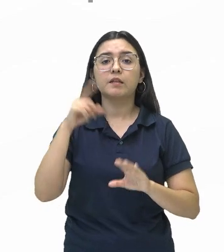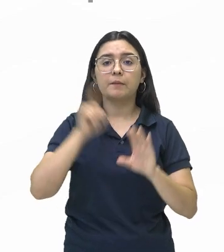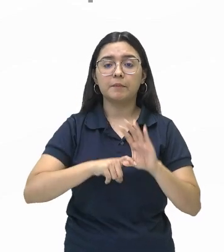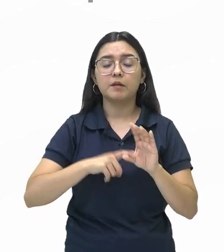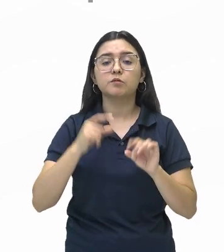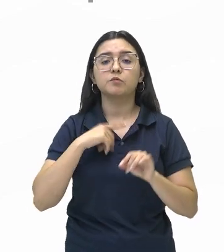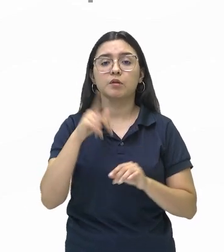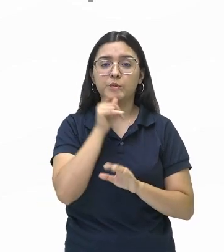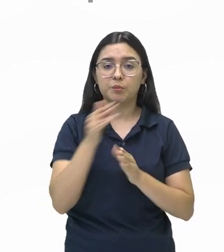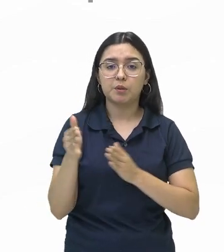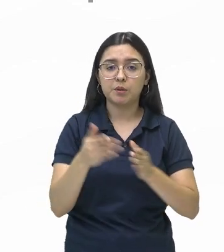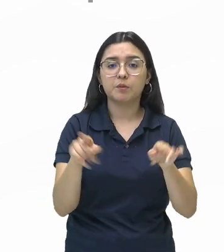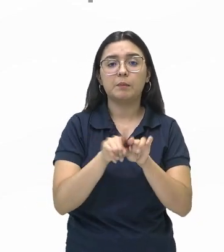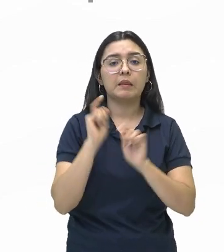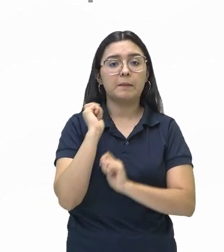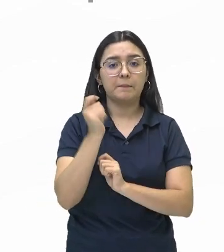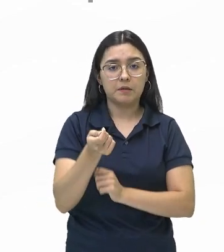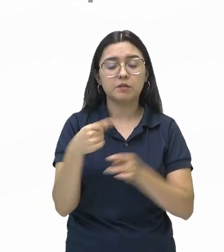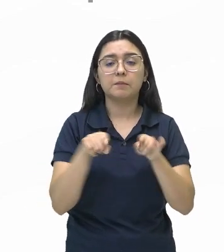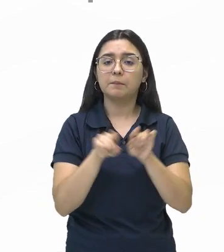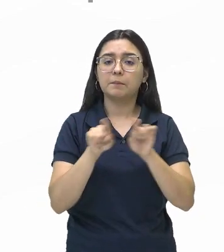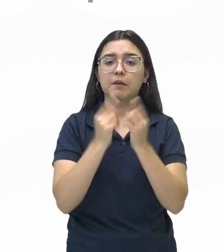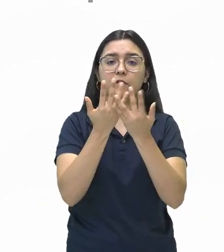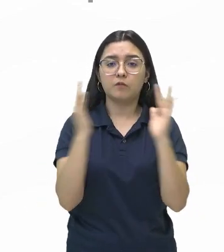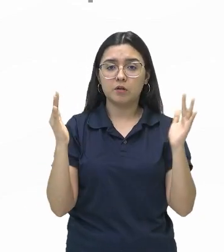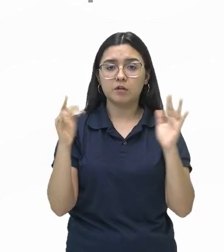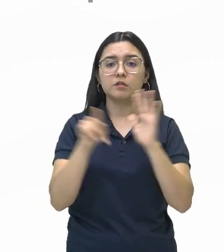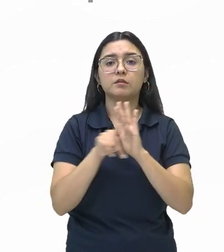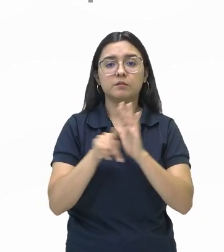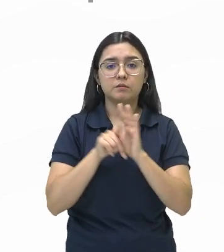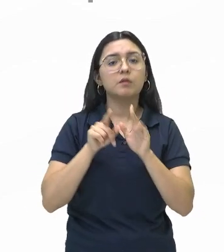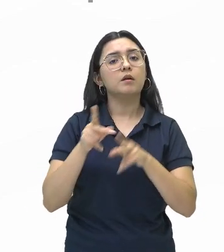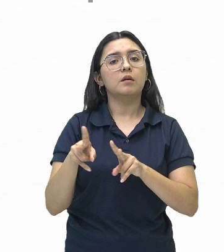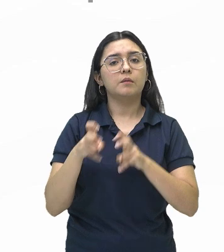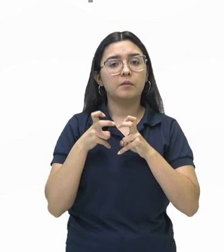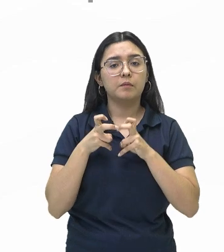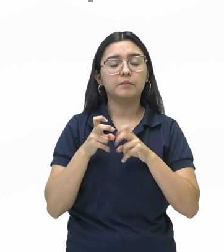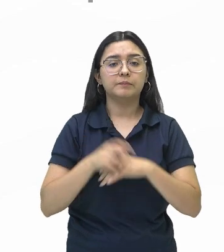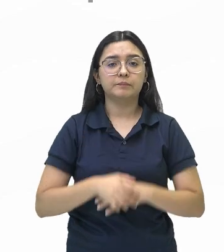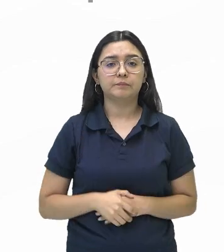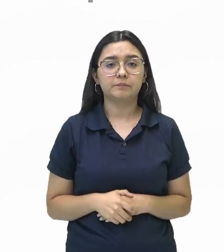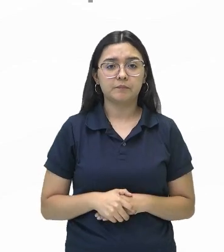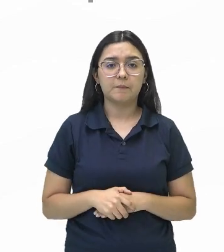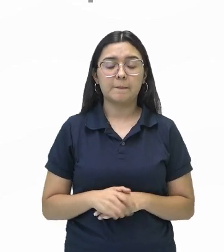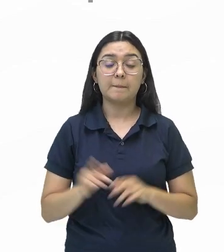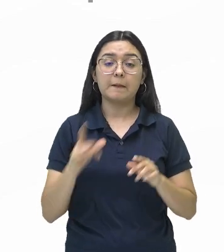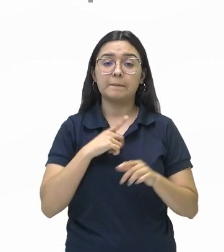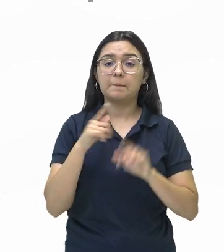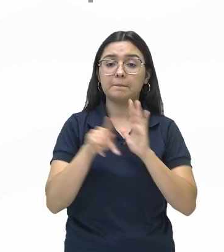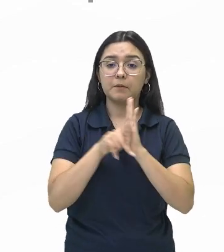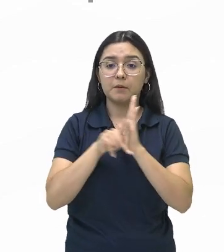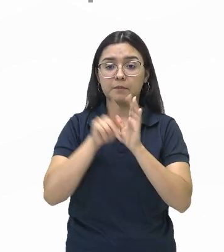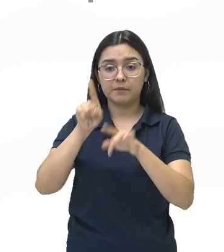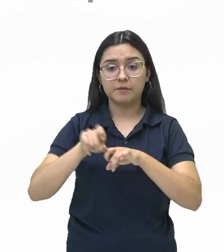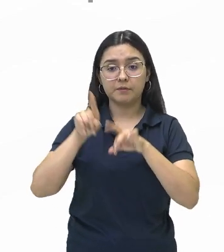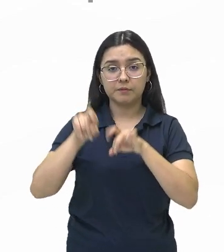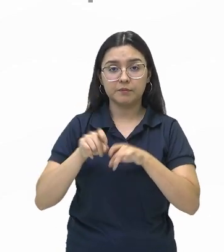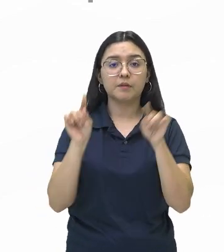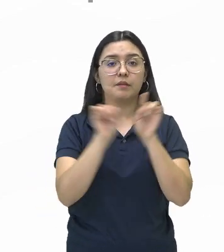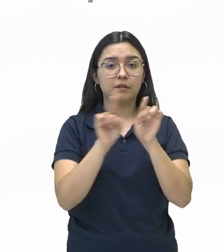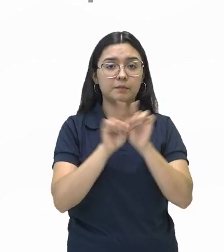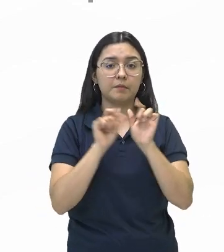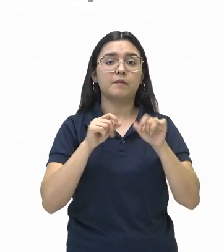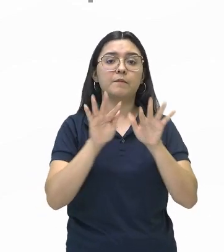do rio, da pesca, da mata, né? Da floresta, do extrativismo, né? Para a agricultura,